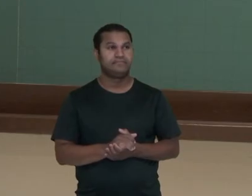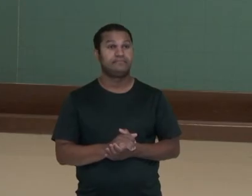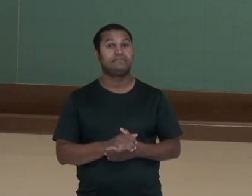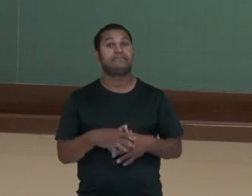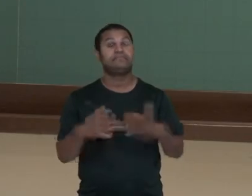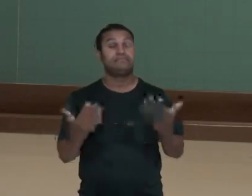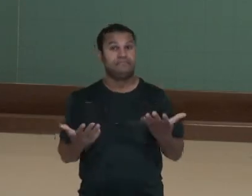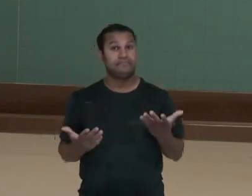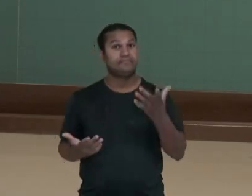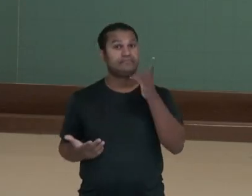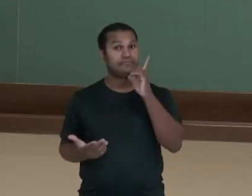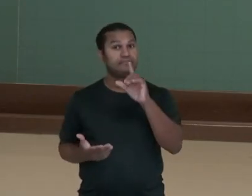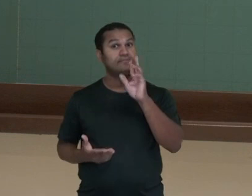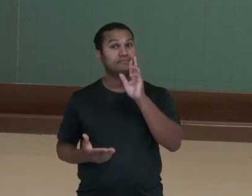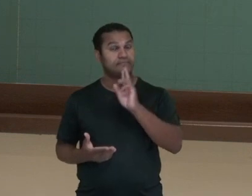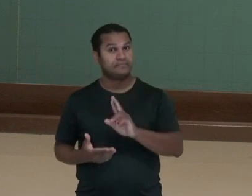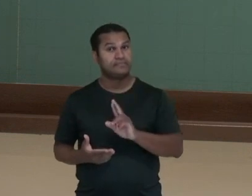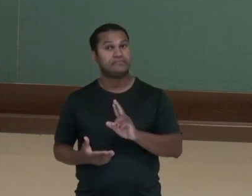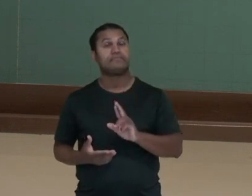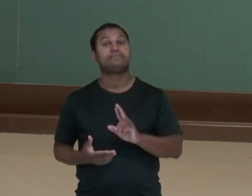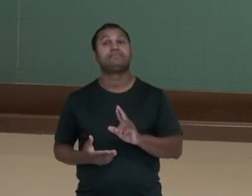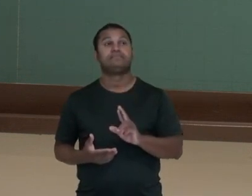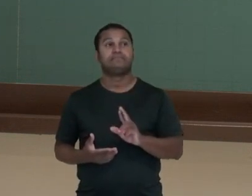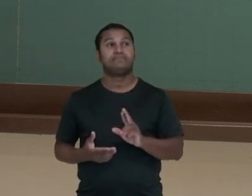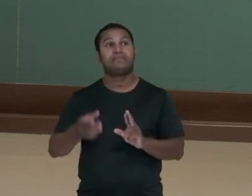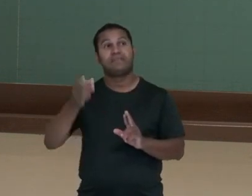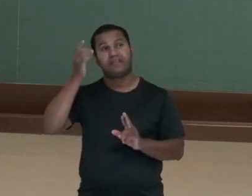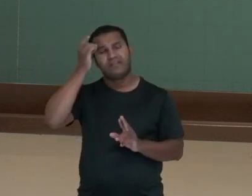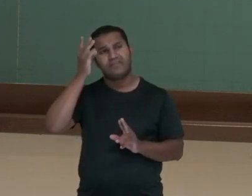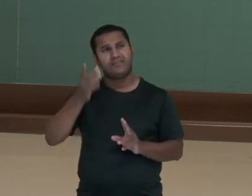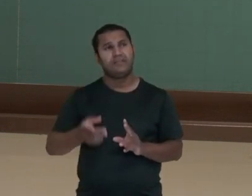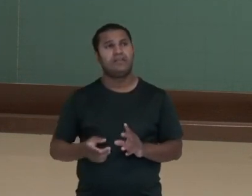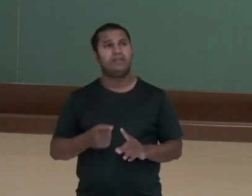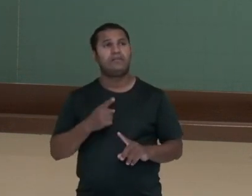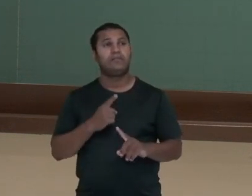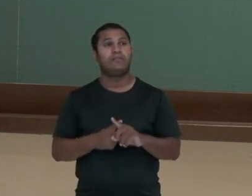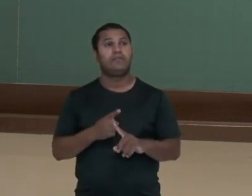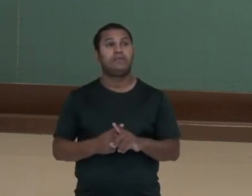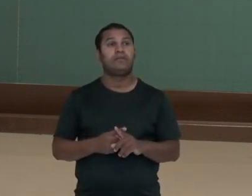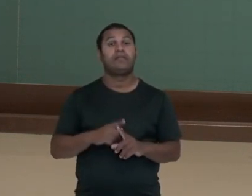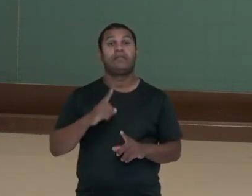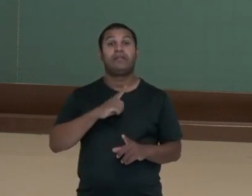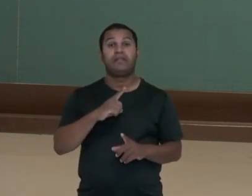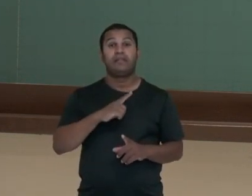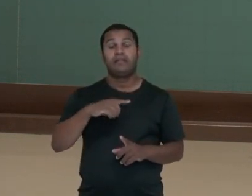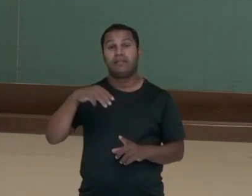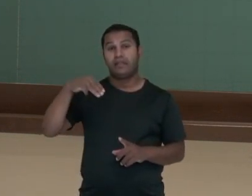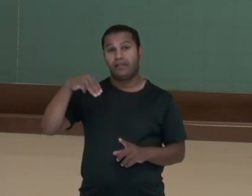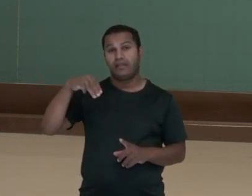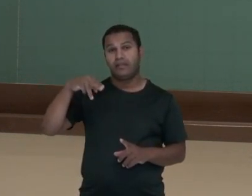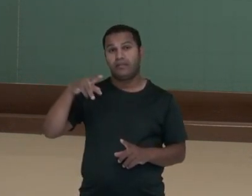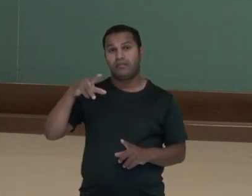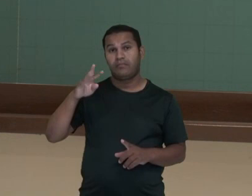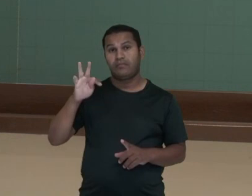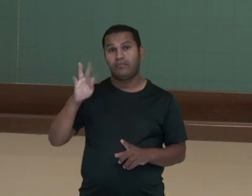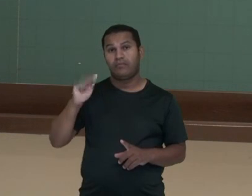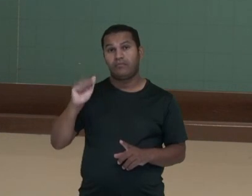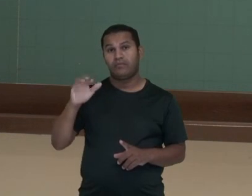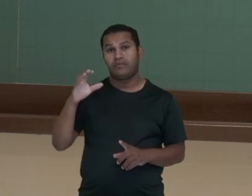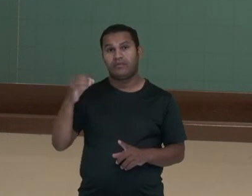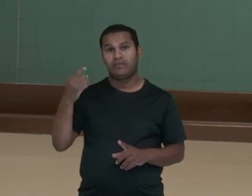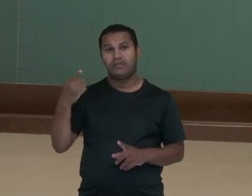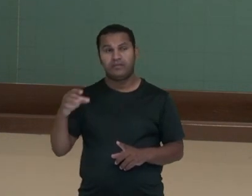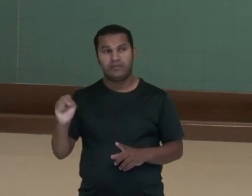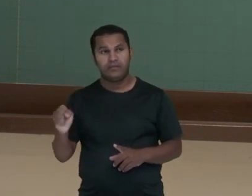E aí, gente, olha, essa resposta é facílima. Olha, através das mutações. E esse